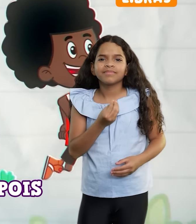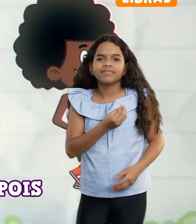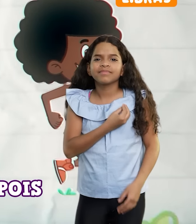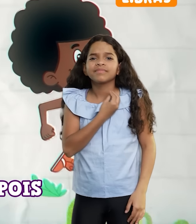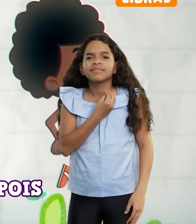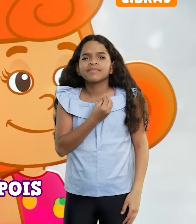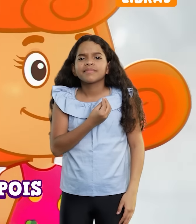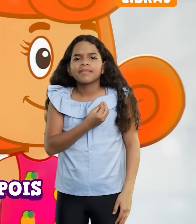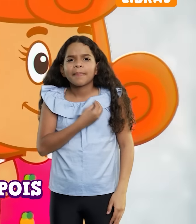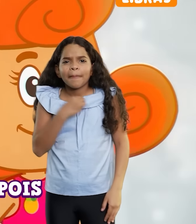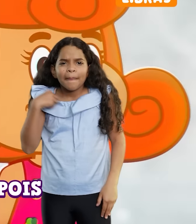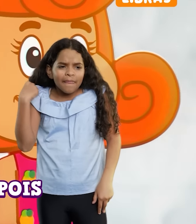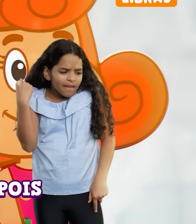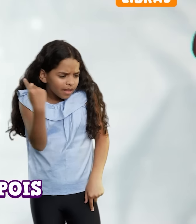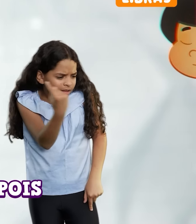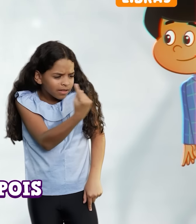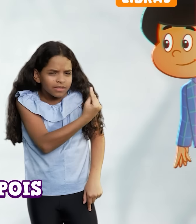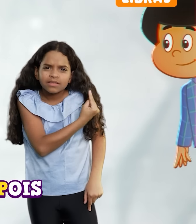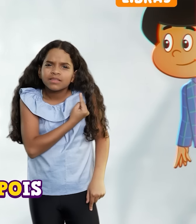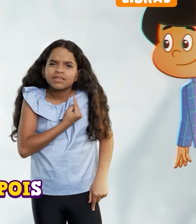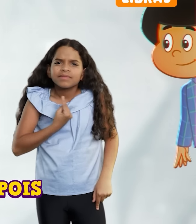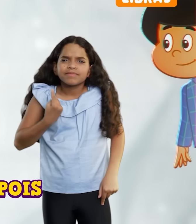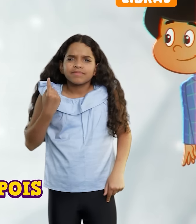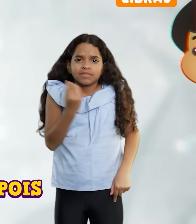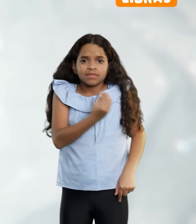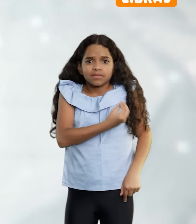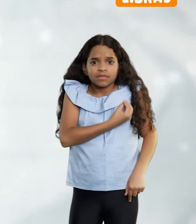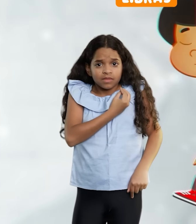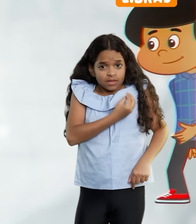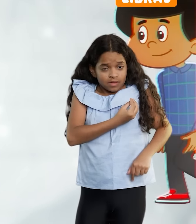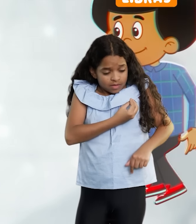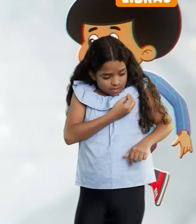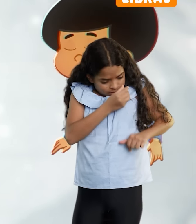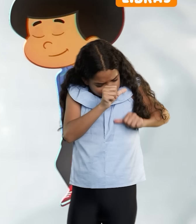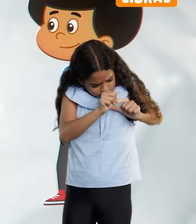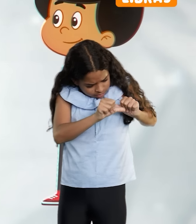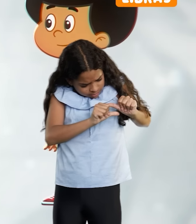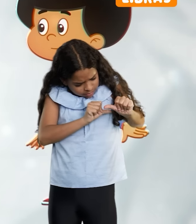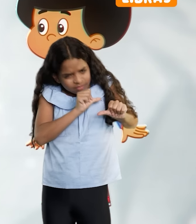viver. Nossas vidas vem, pois,